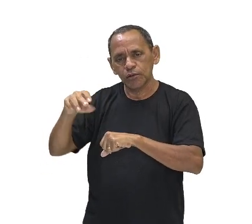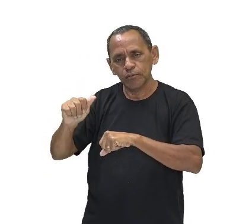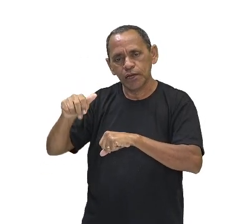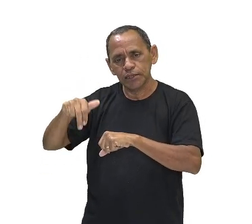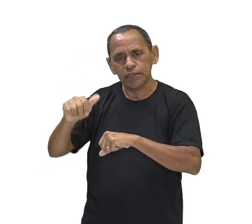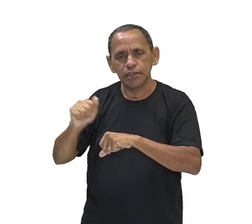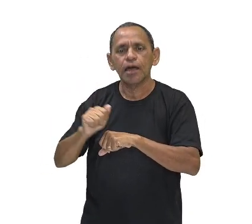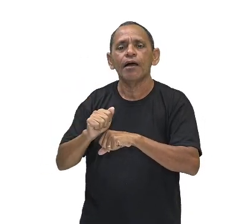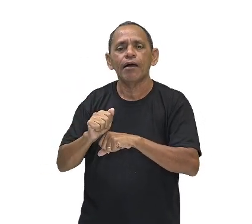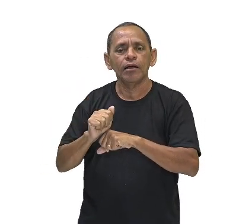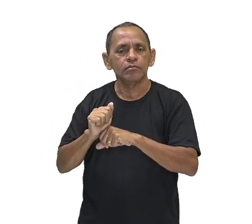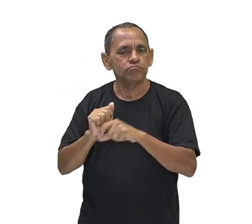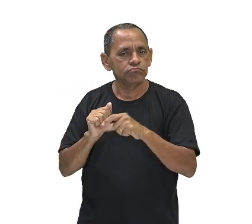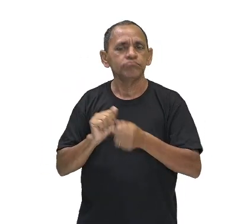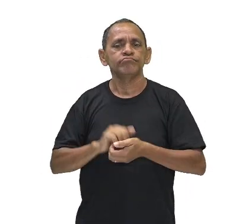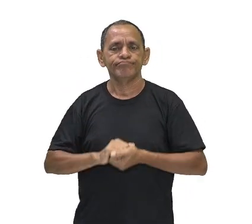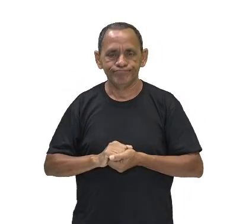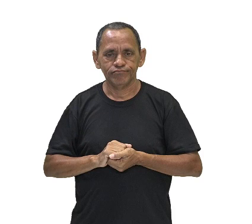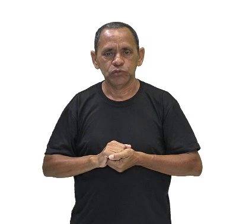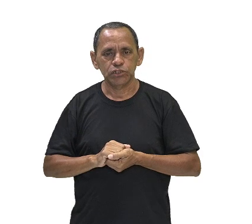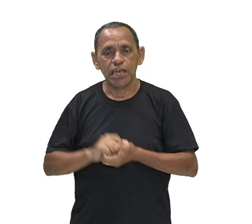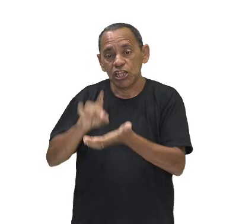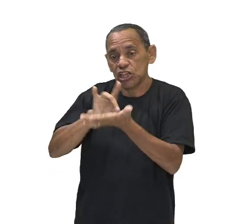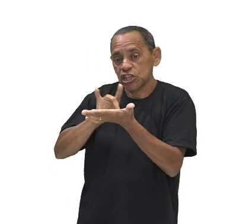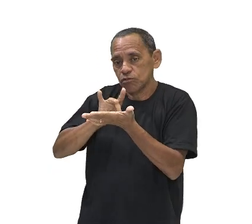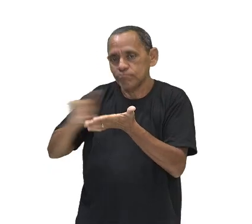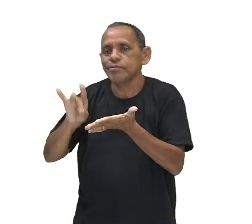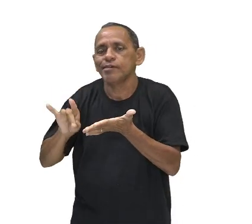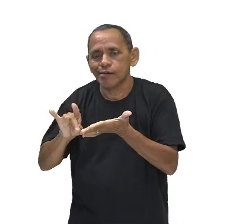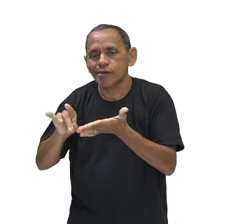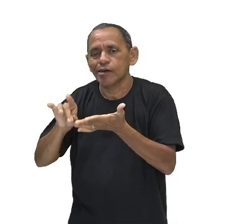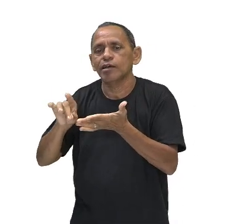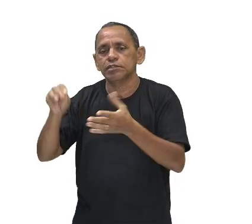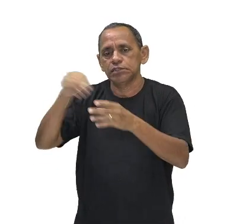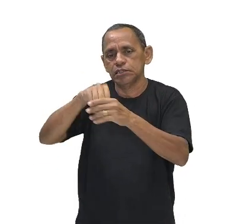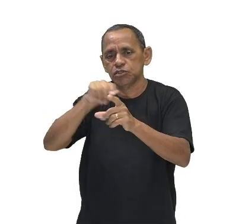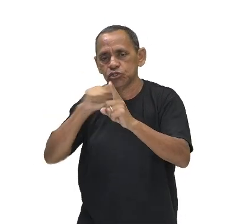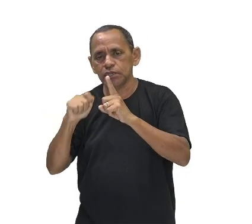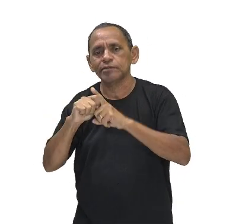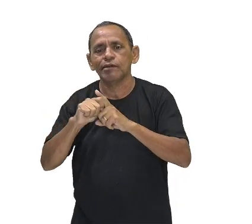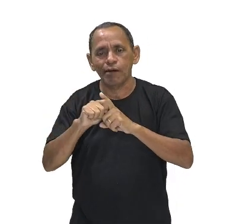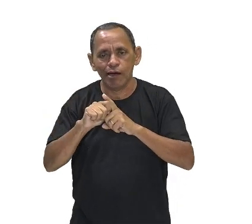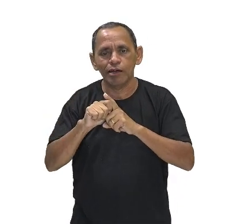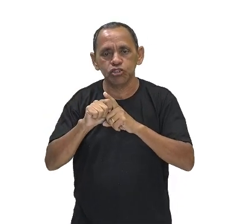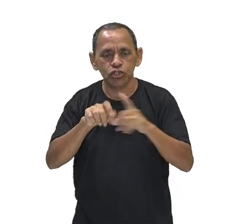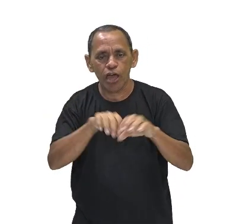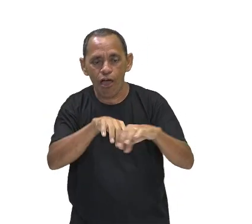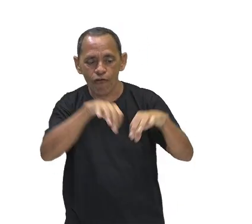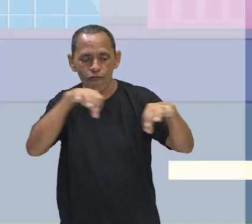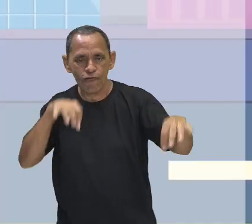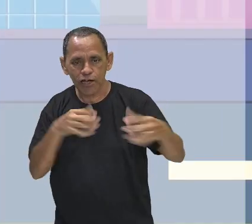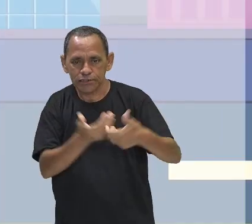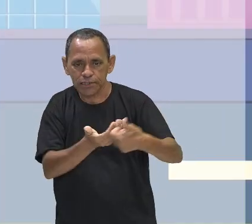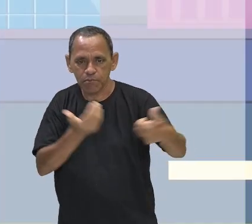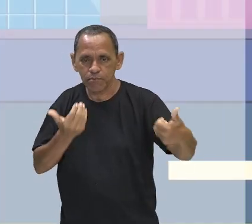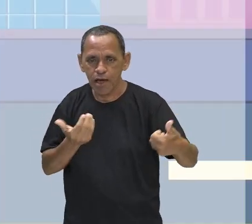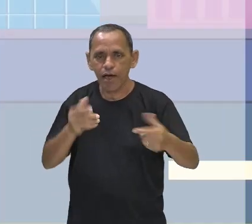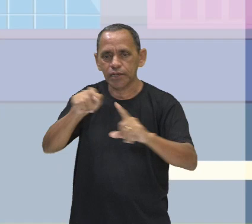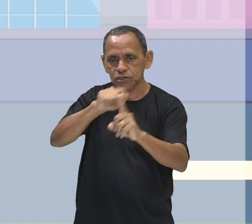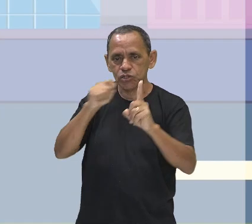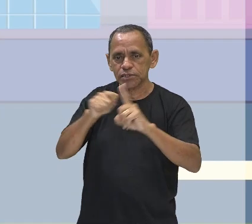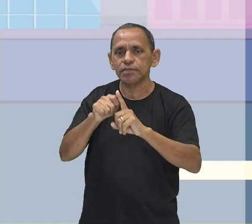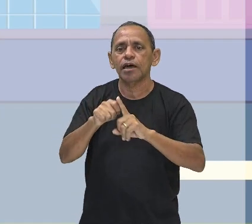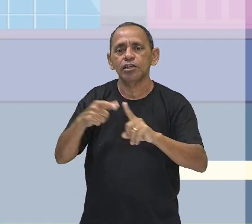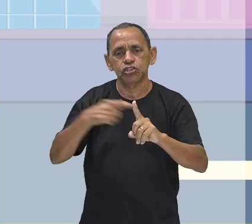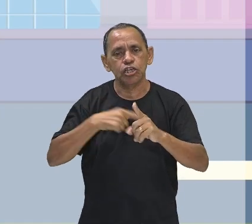grande inimiga da sociedade, pois quebra a coesão e a sua unidade. Quando tem o indivíduo